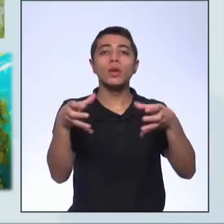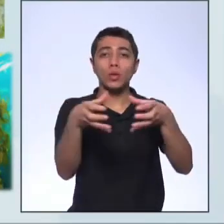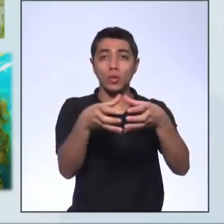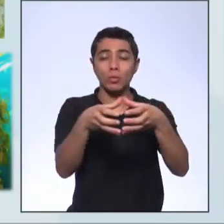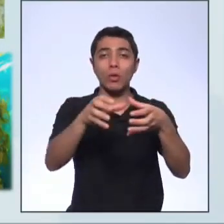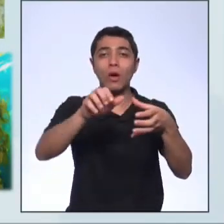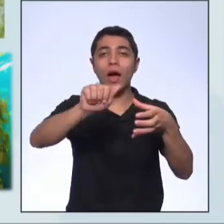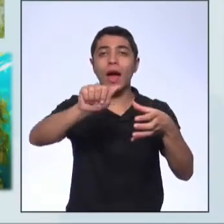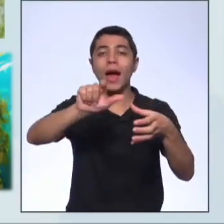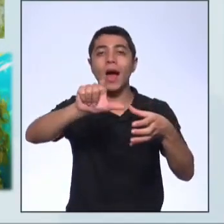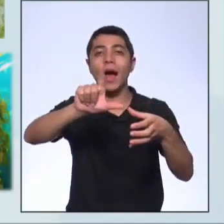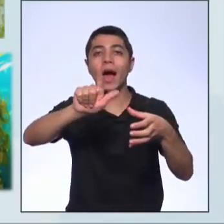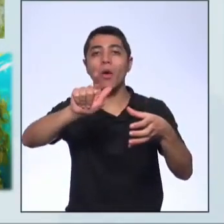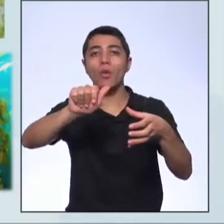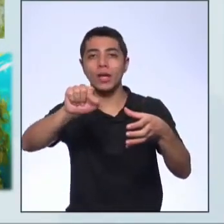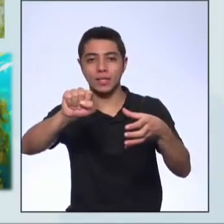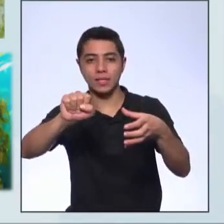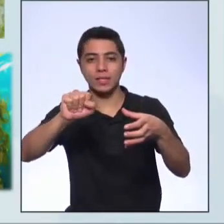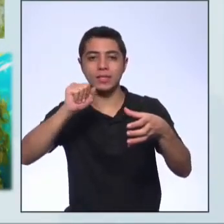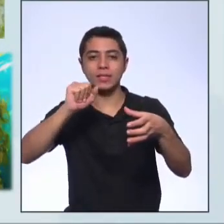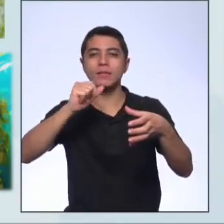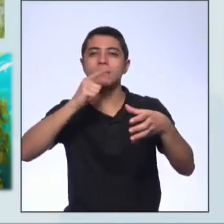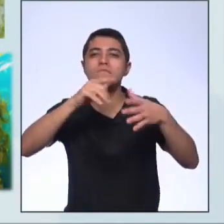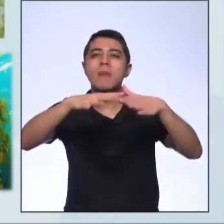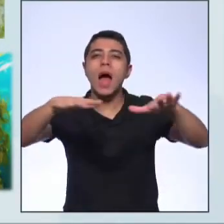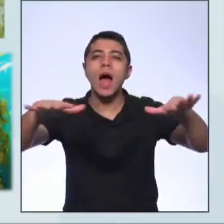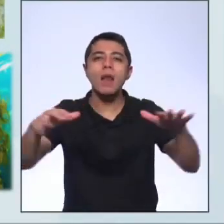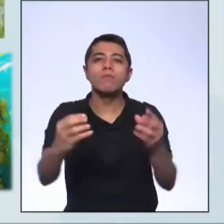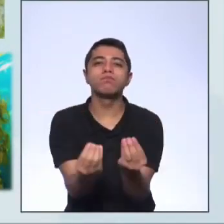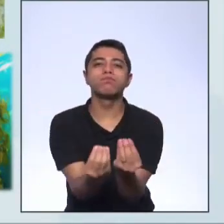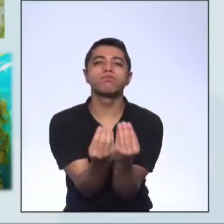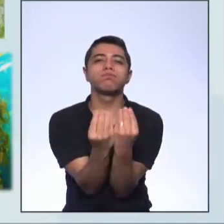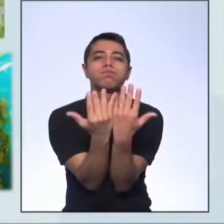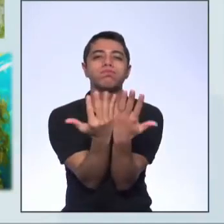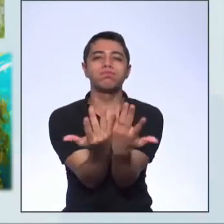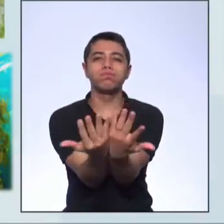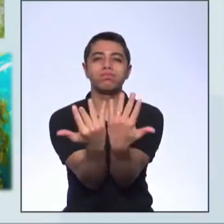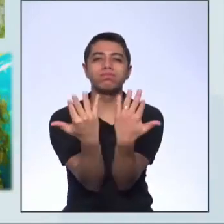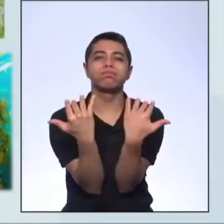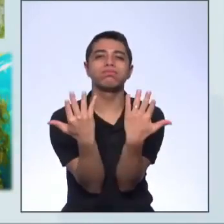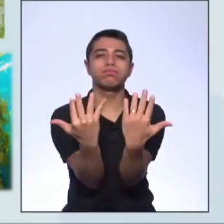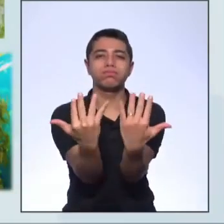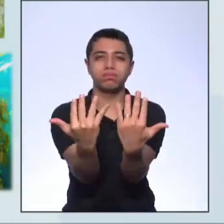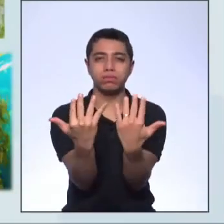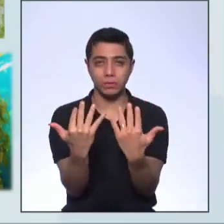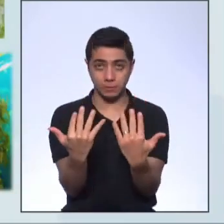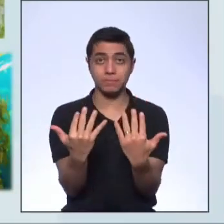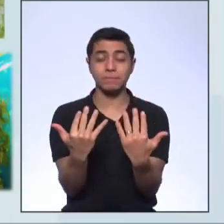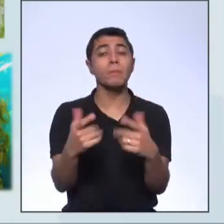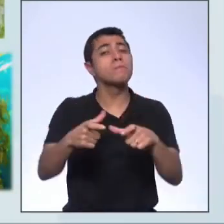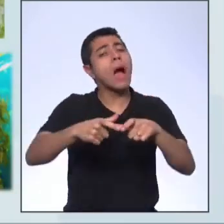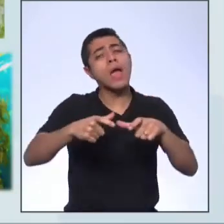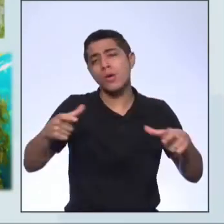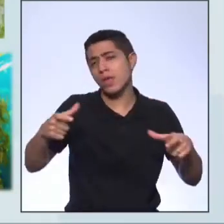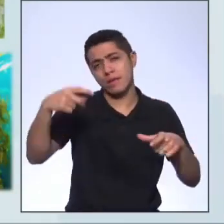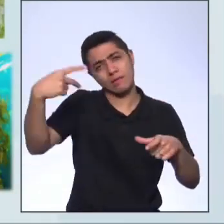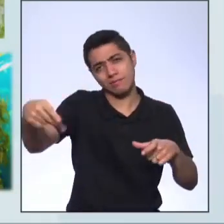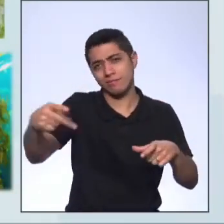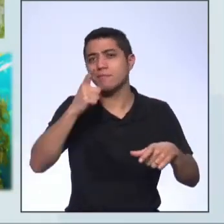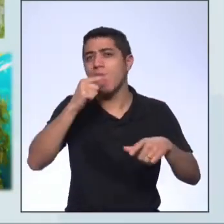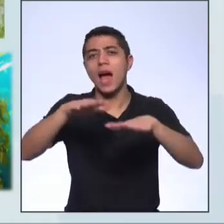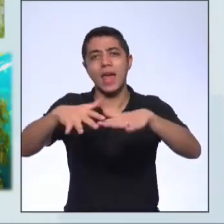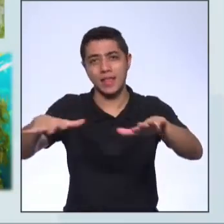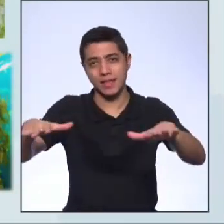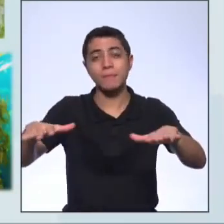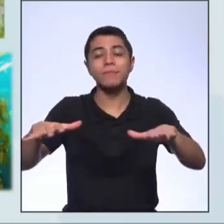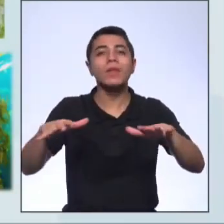diverso, todos fotossintetizantes, tá? A maioria vai ser marinha. Tem uma parede celular composta por celulose, então isso parece um pouquinho